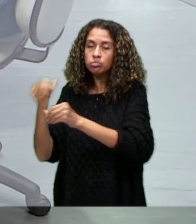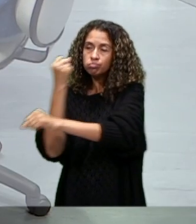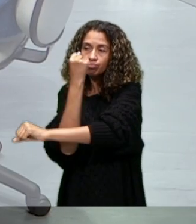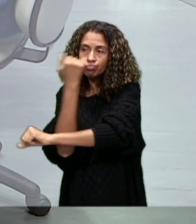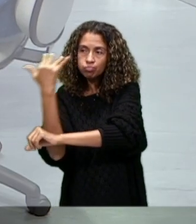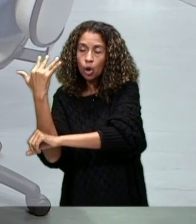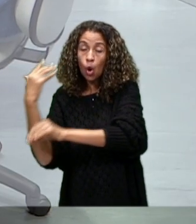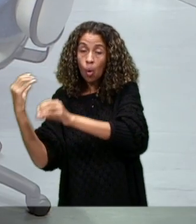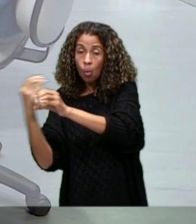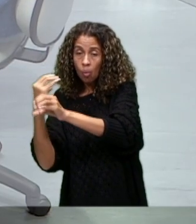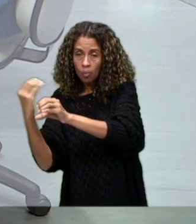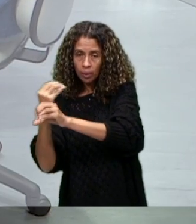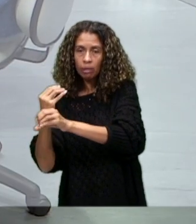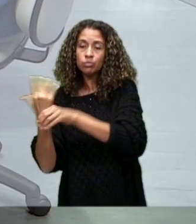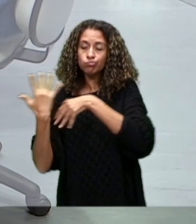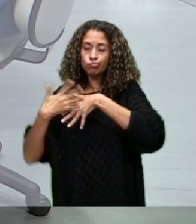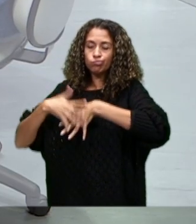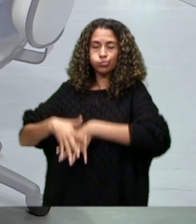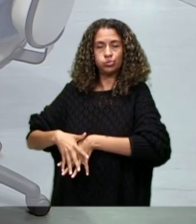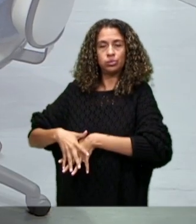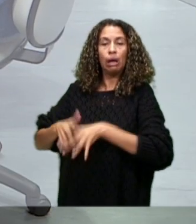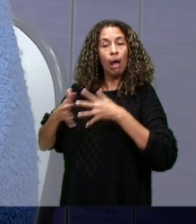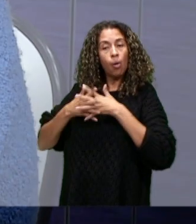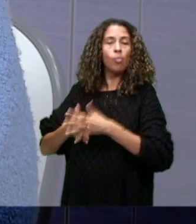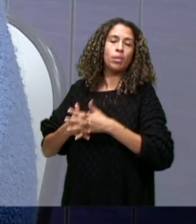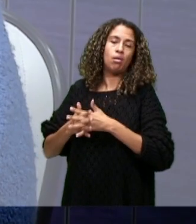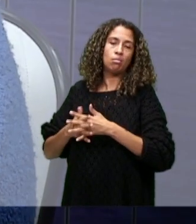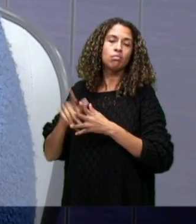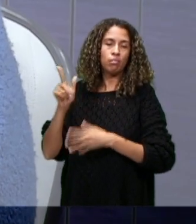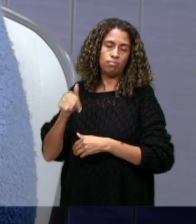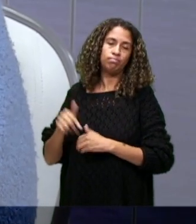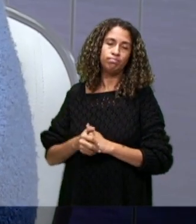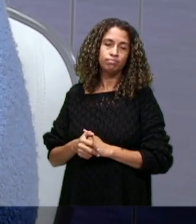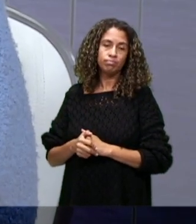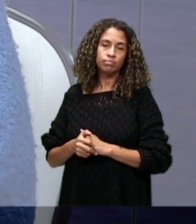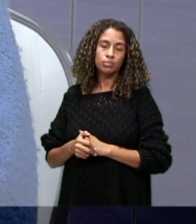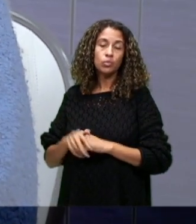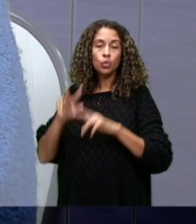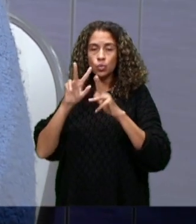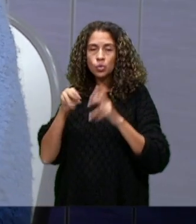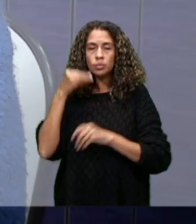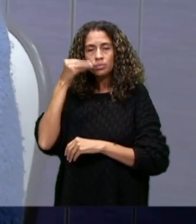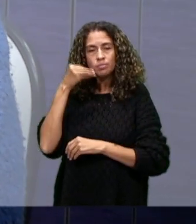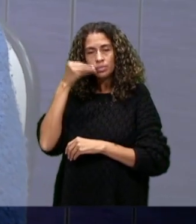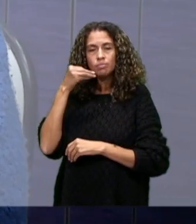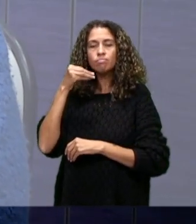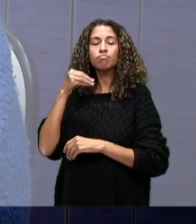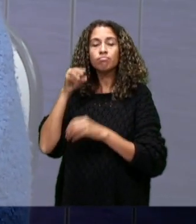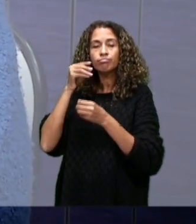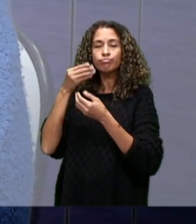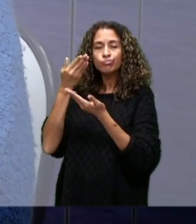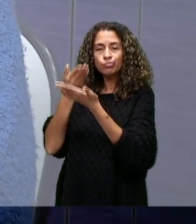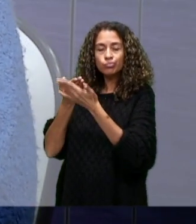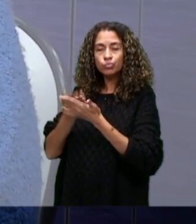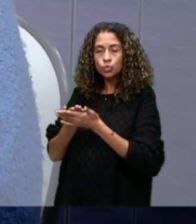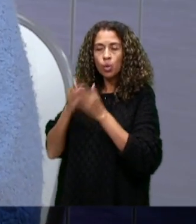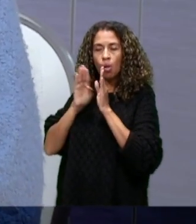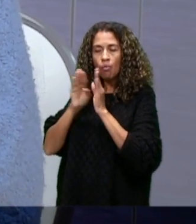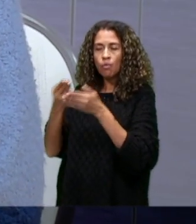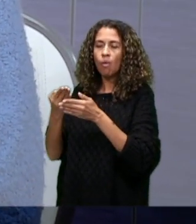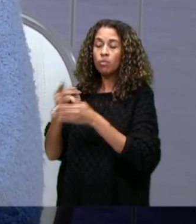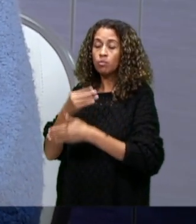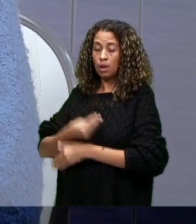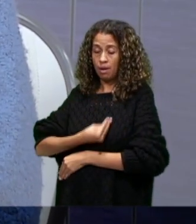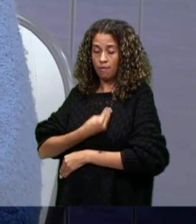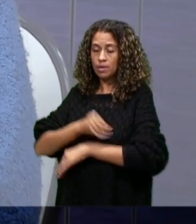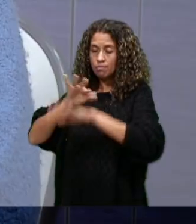socioambiental complexo, né, dessa complexidade. A ideia da especialização, né, voltando à especialização em ciências marinhas aplicadas